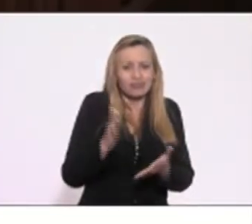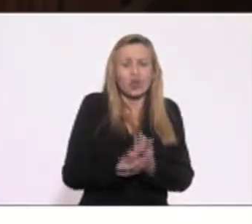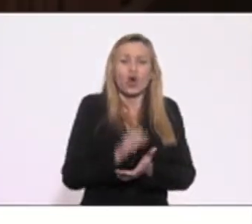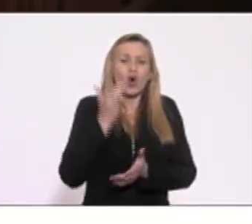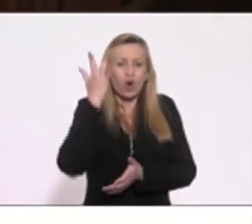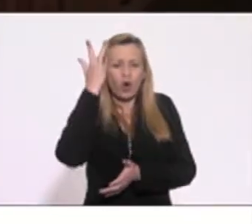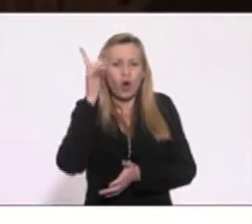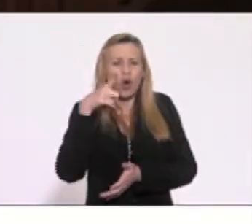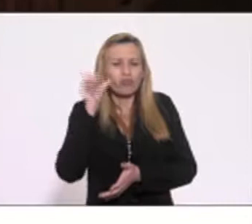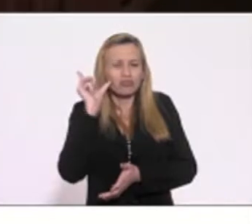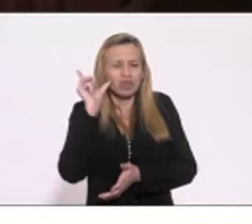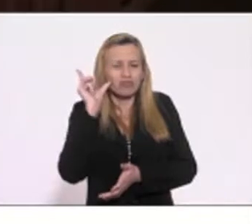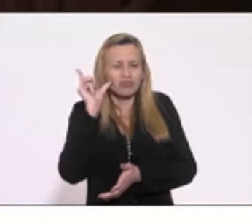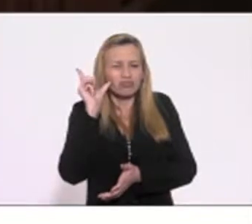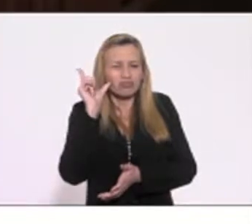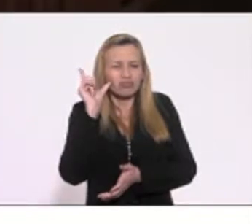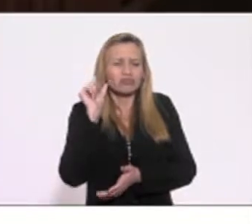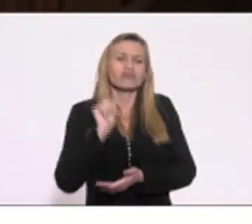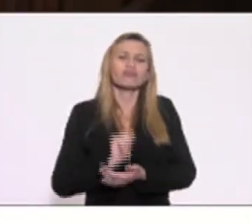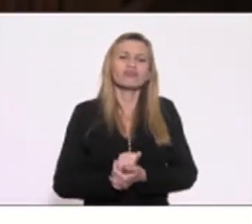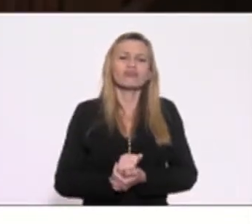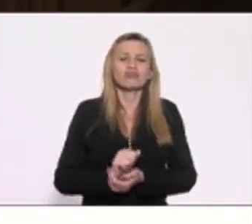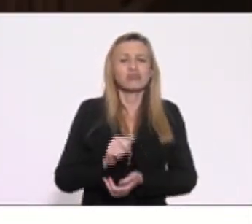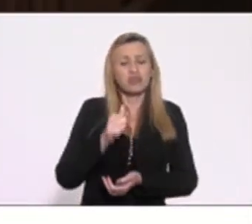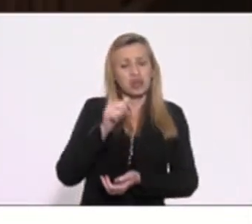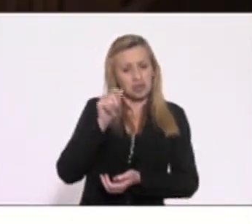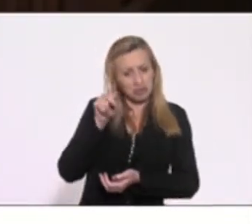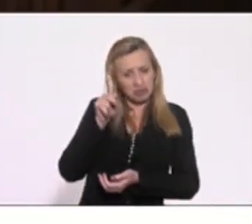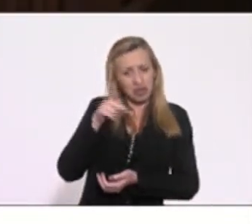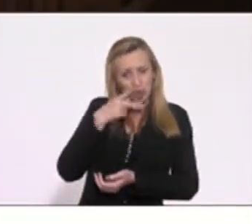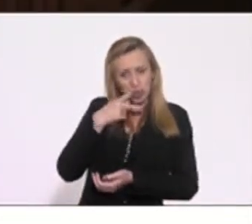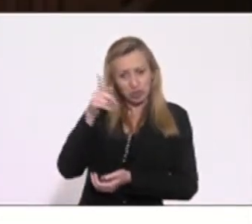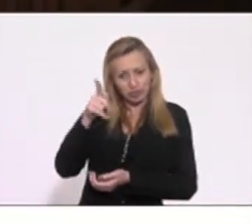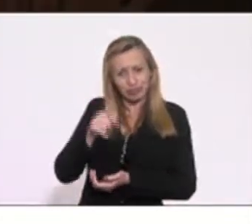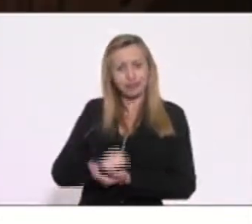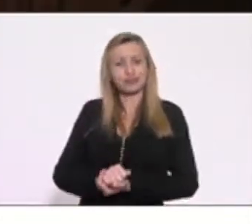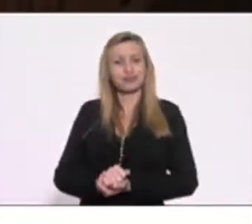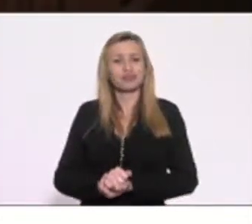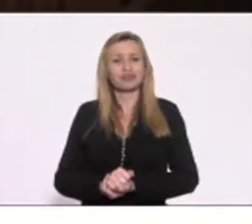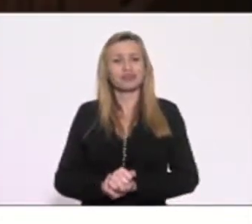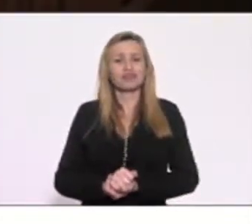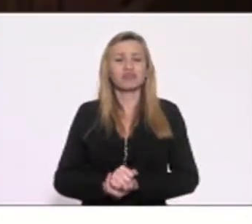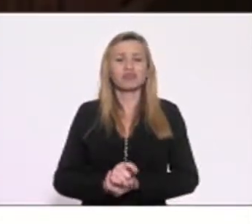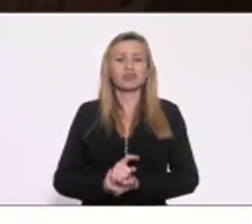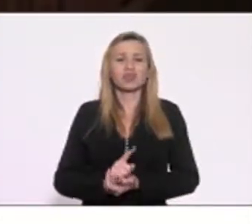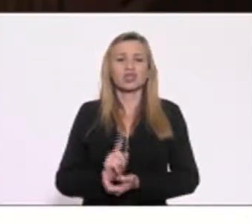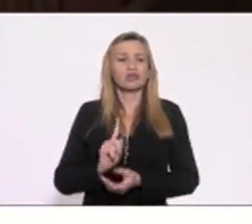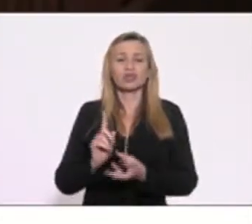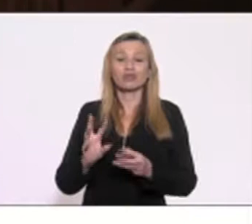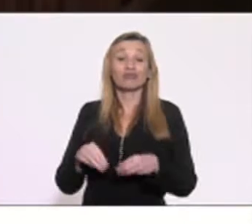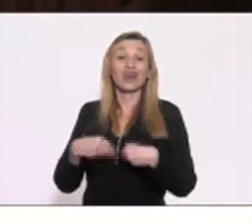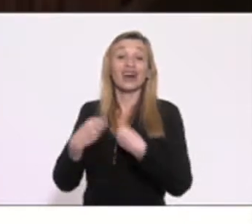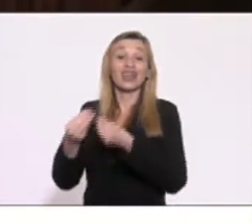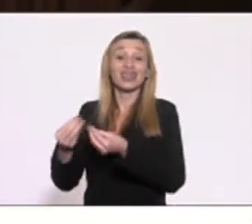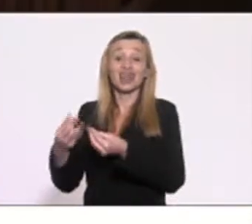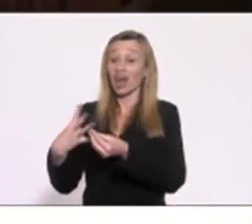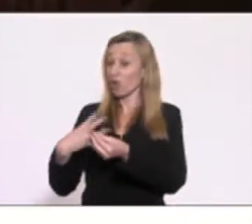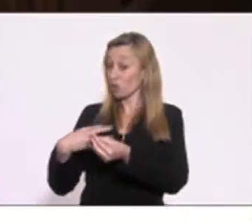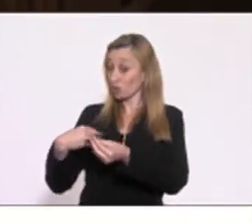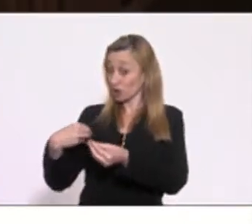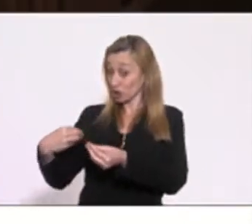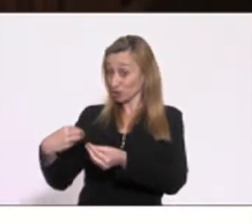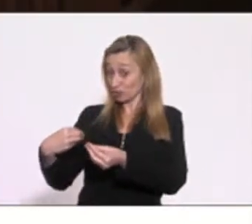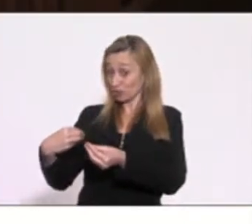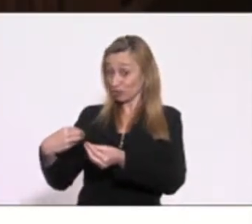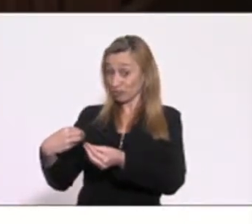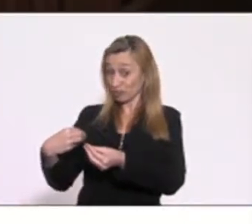Ontem, ele disse que não entregaria o filho, que ele quer